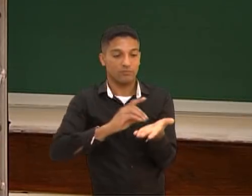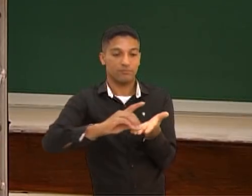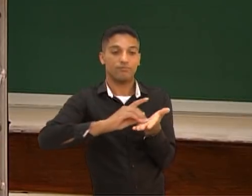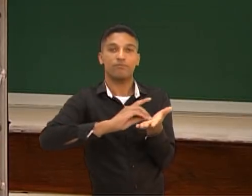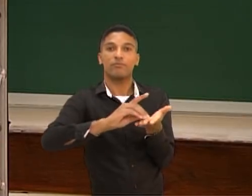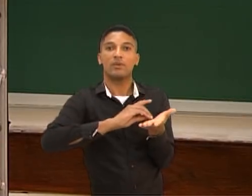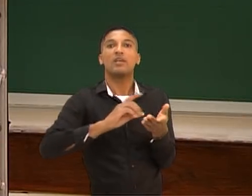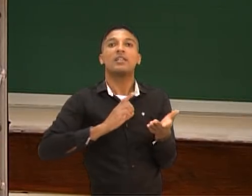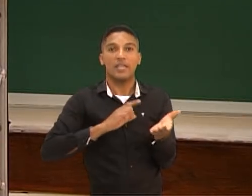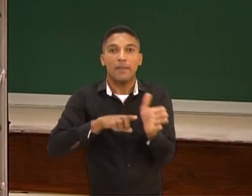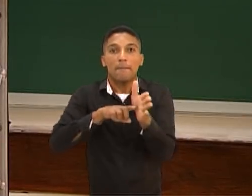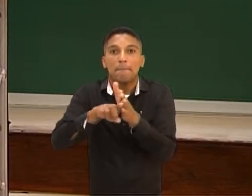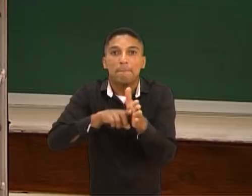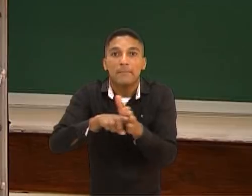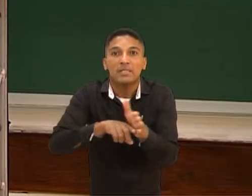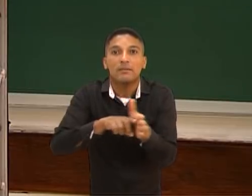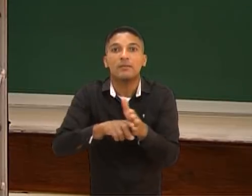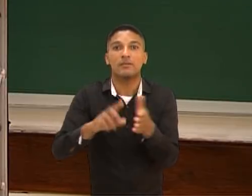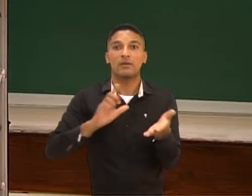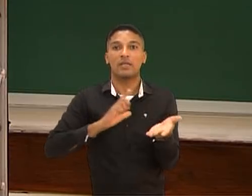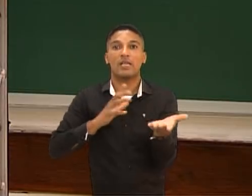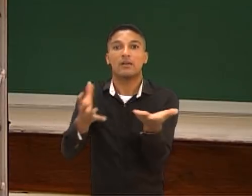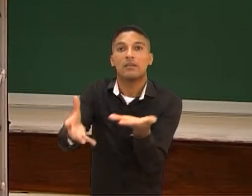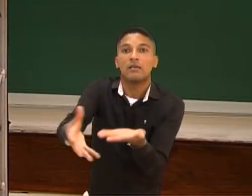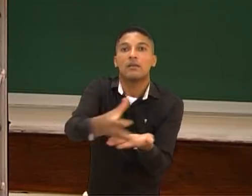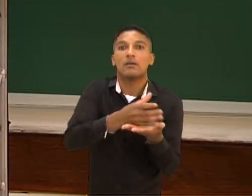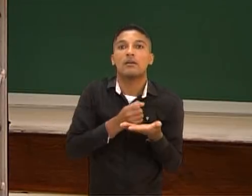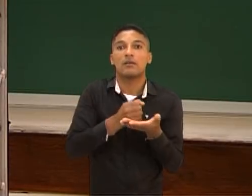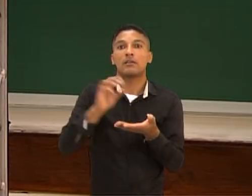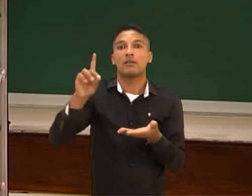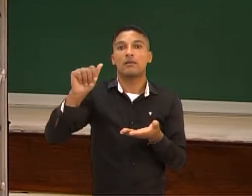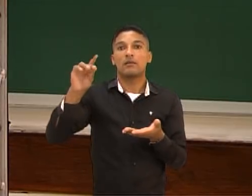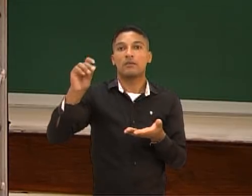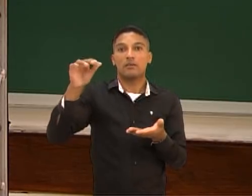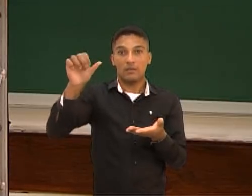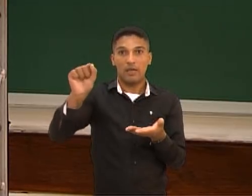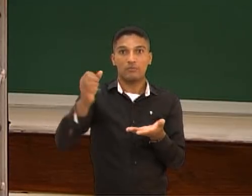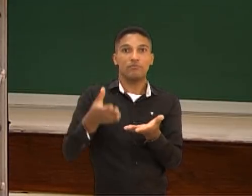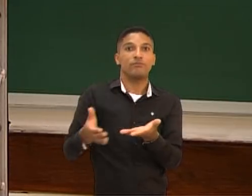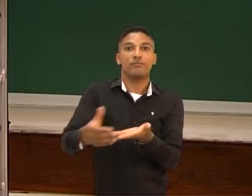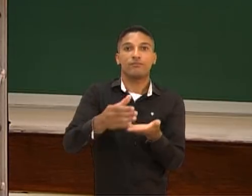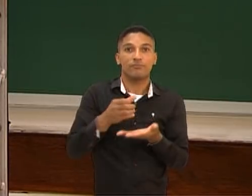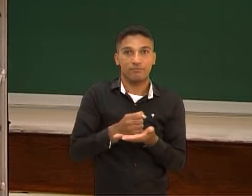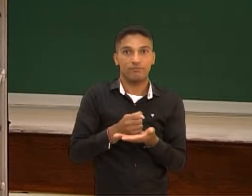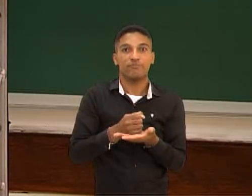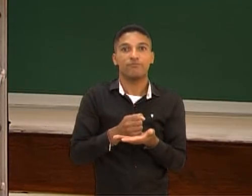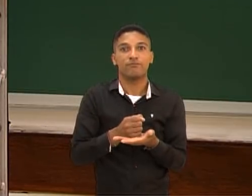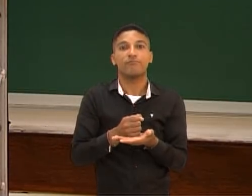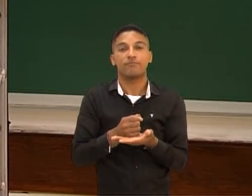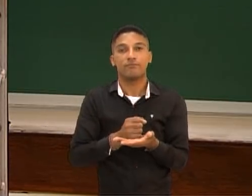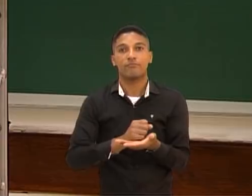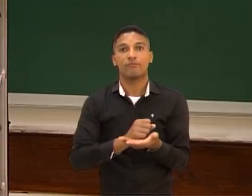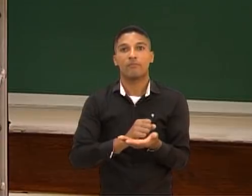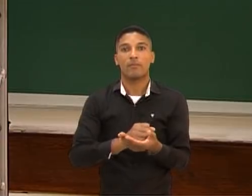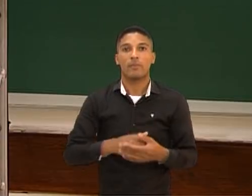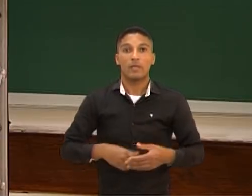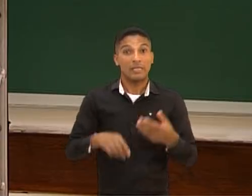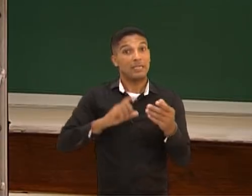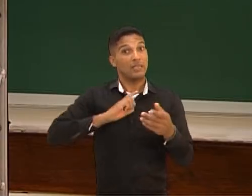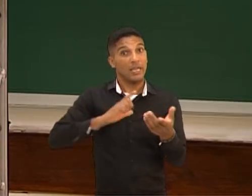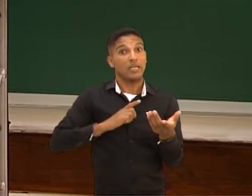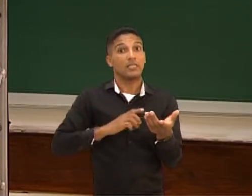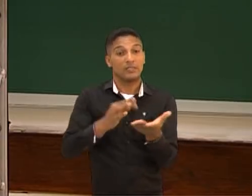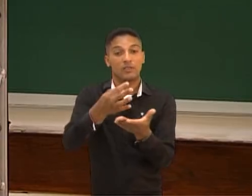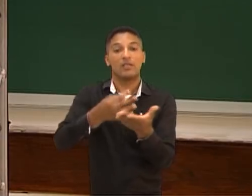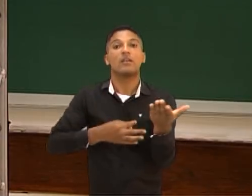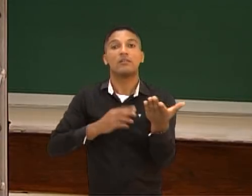demais textos. A linguagem, necessariamente, sugere-se que ela seja objetiva, ou seja, no texto